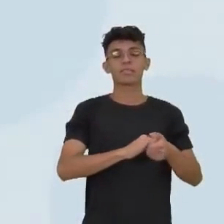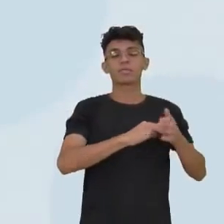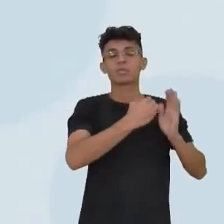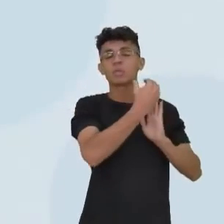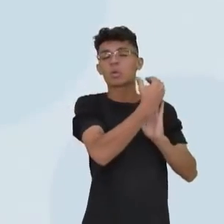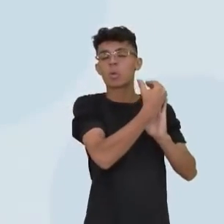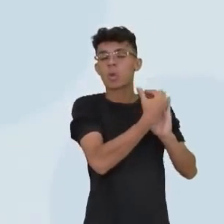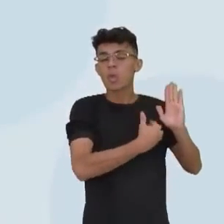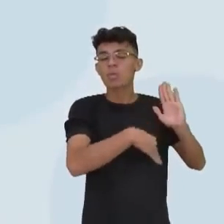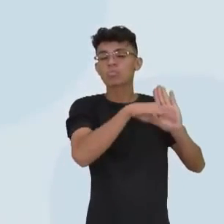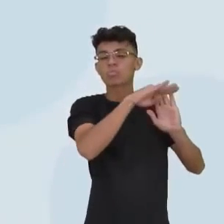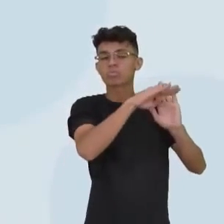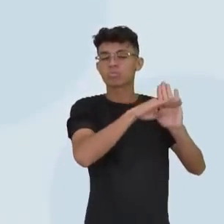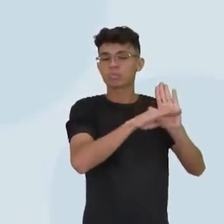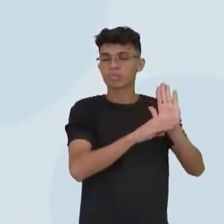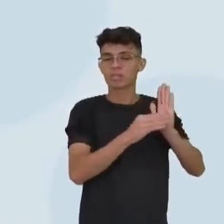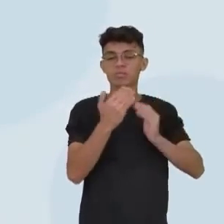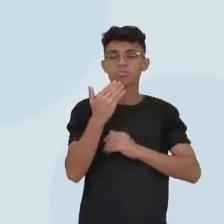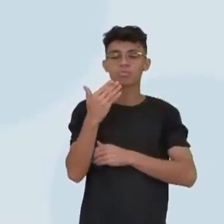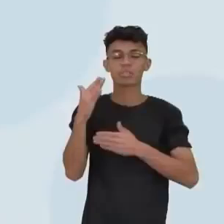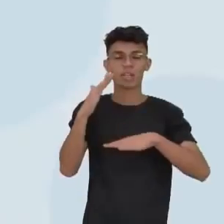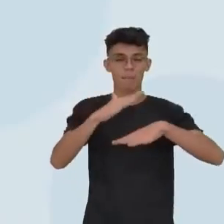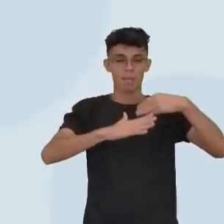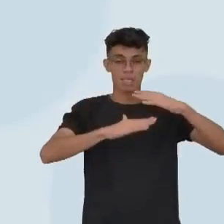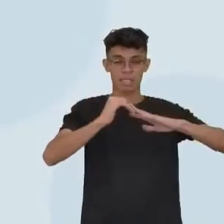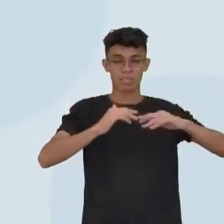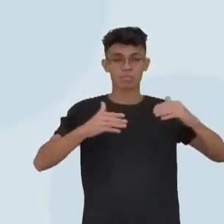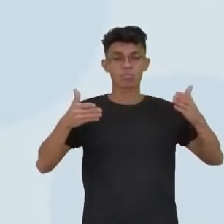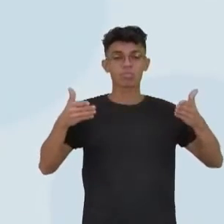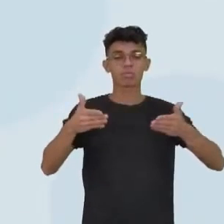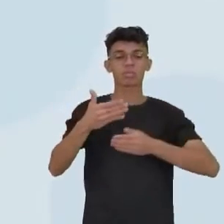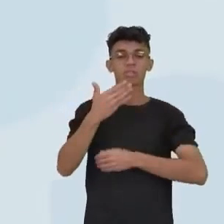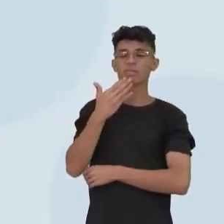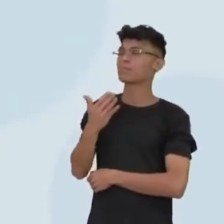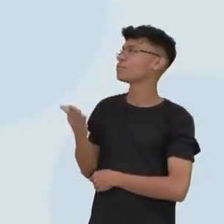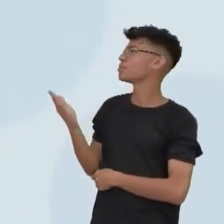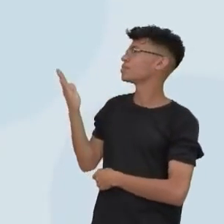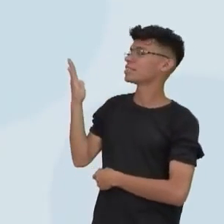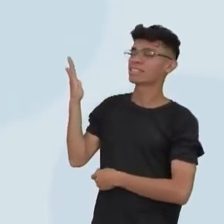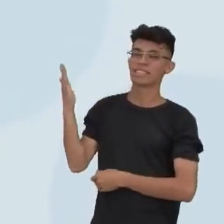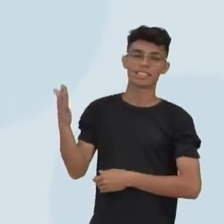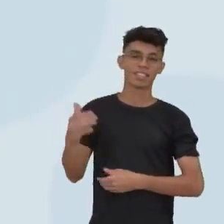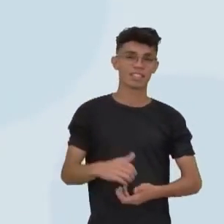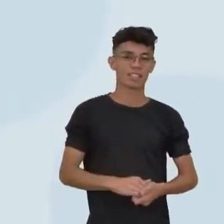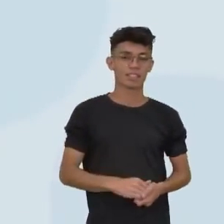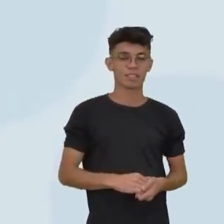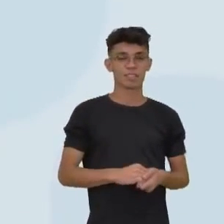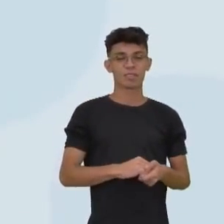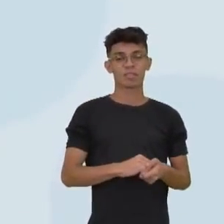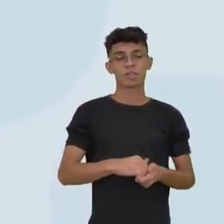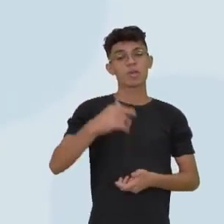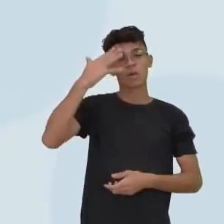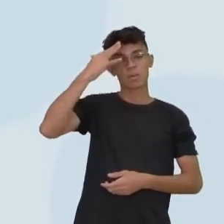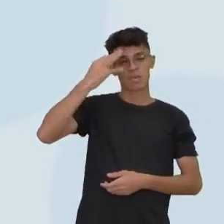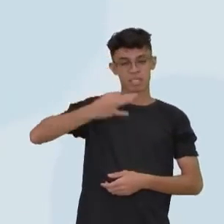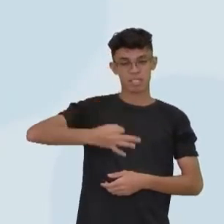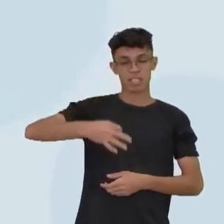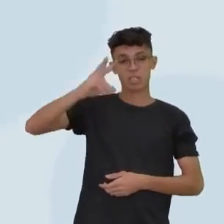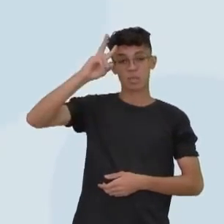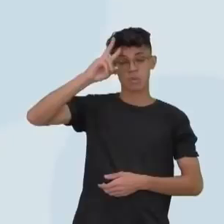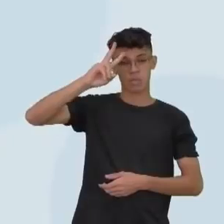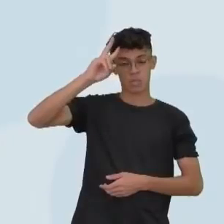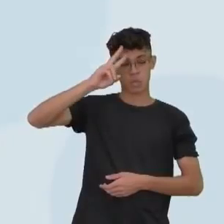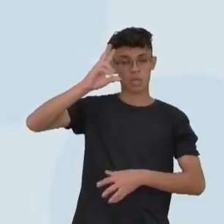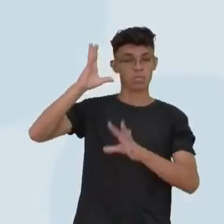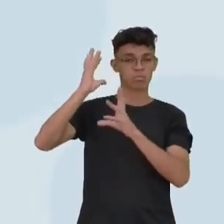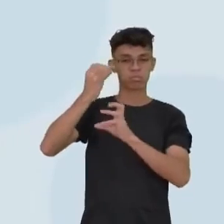retomando? Hoje, as nossas habilidades de retomada são caracterizar e compreender os ciclos da história